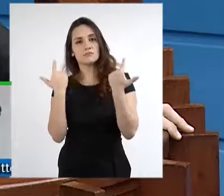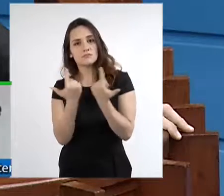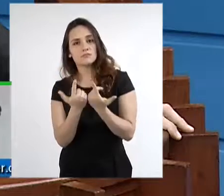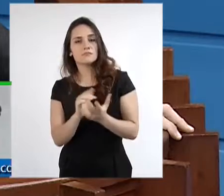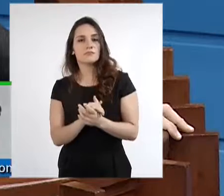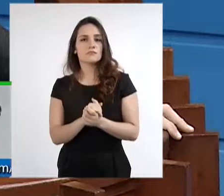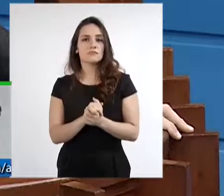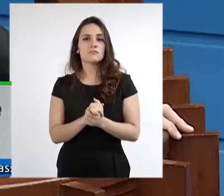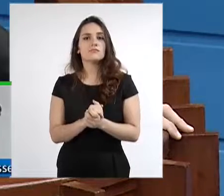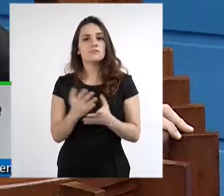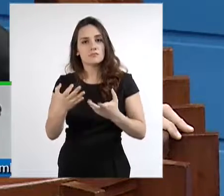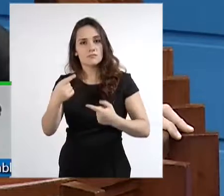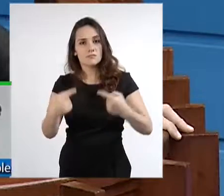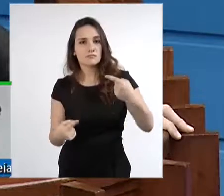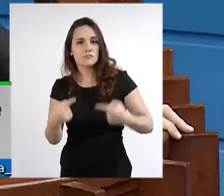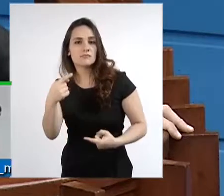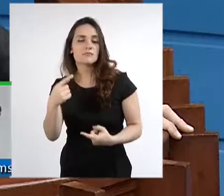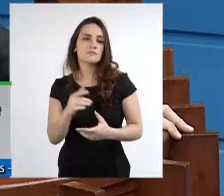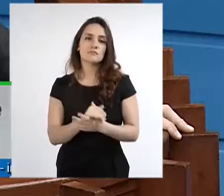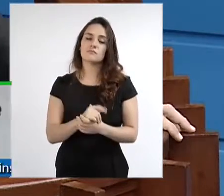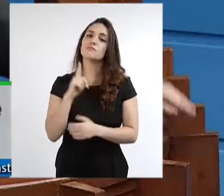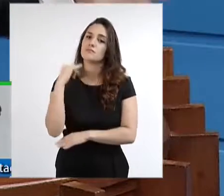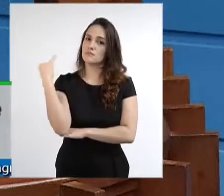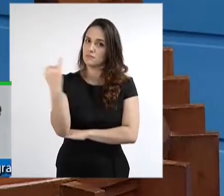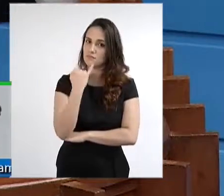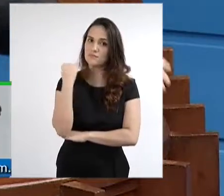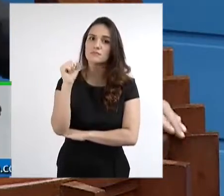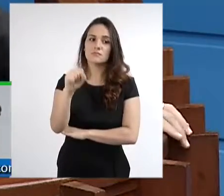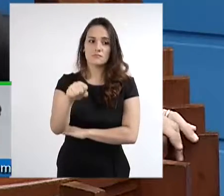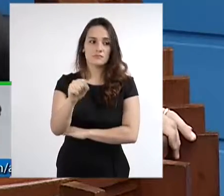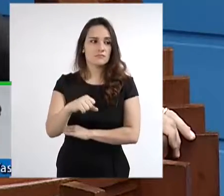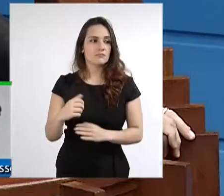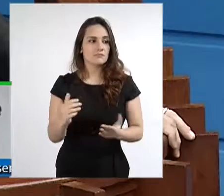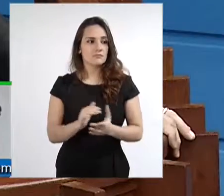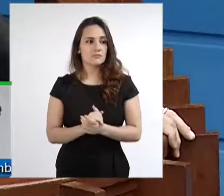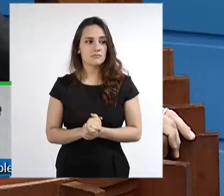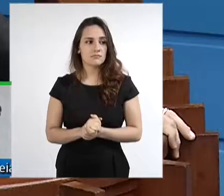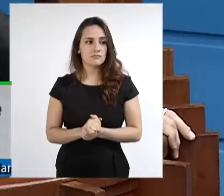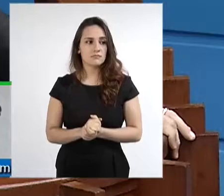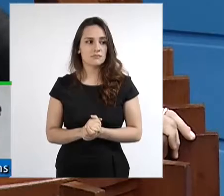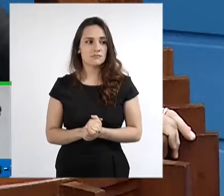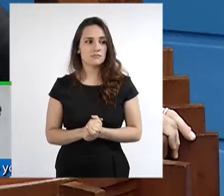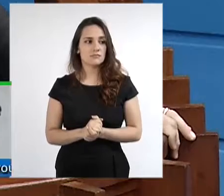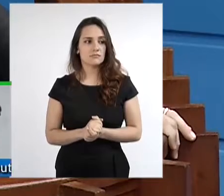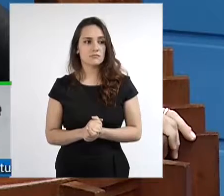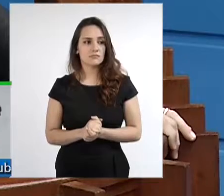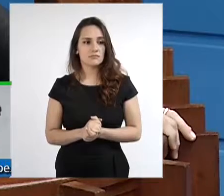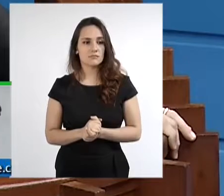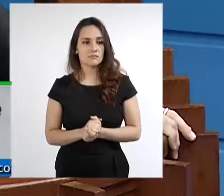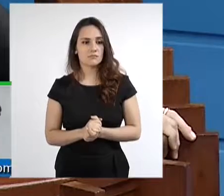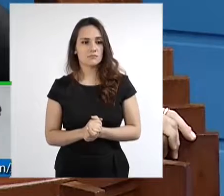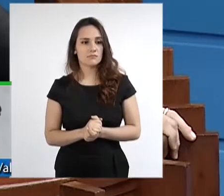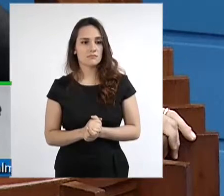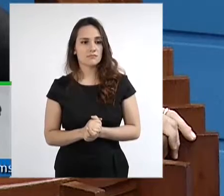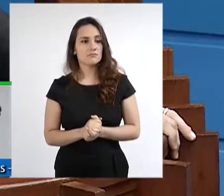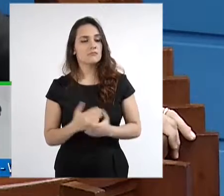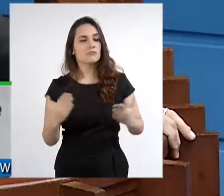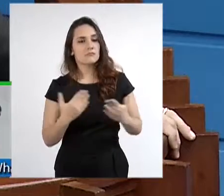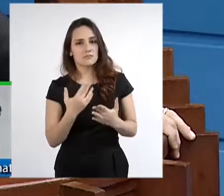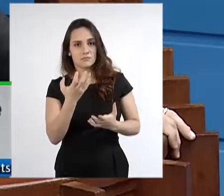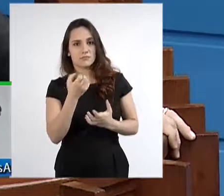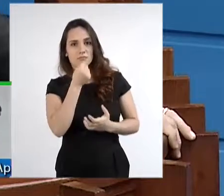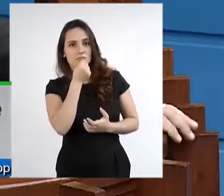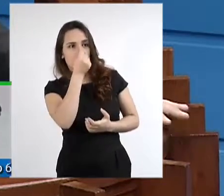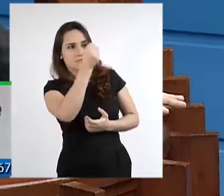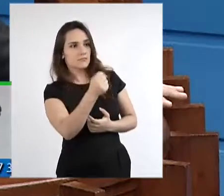casa esse debate tão importante, e eu gostaria de passar a palavra para o deputado